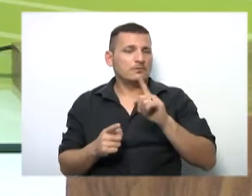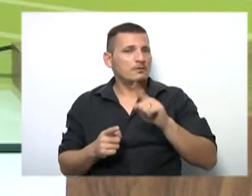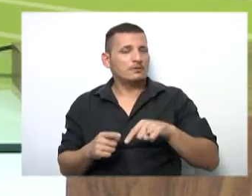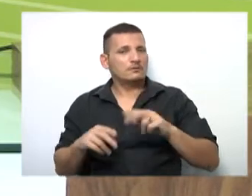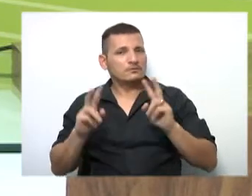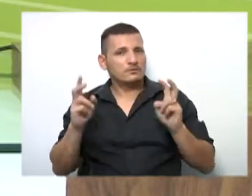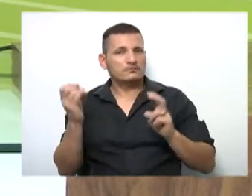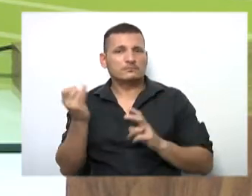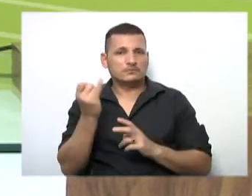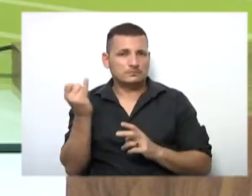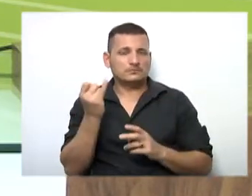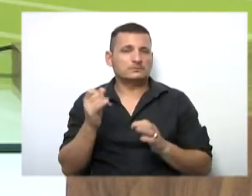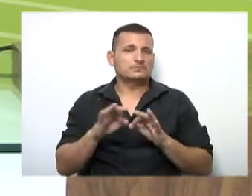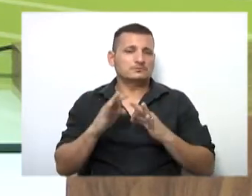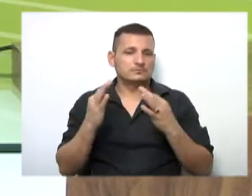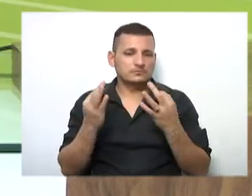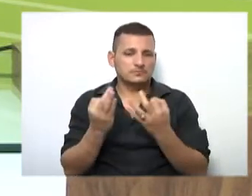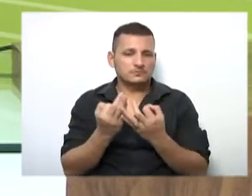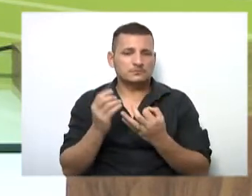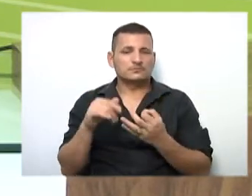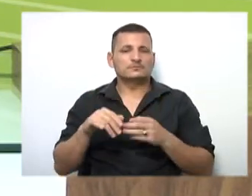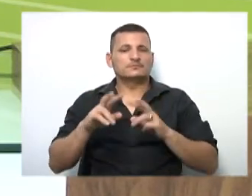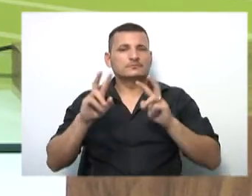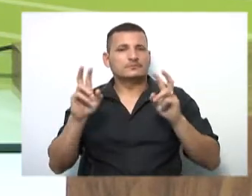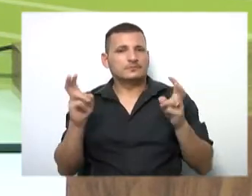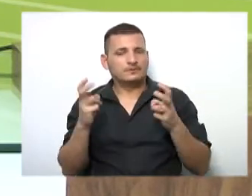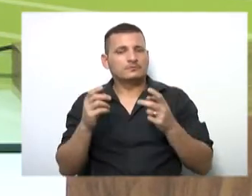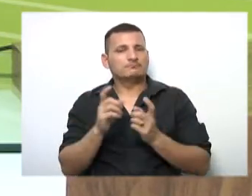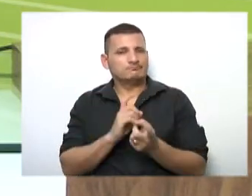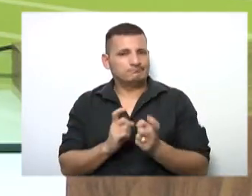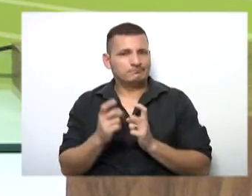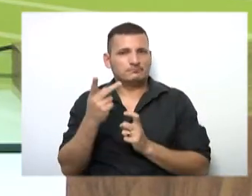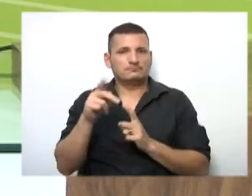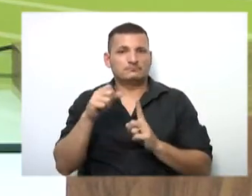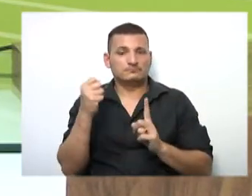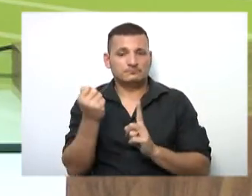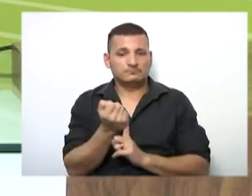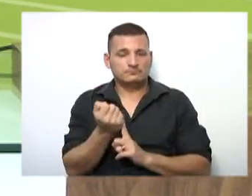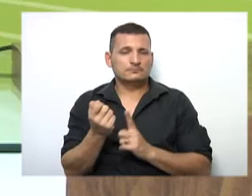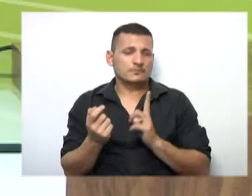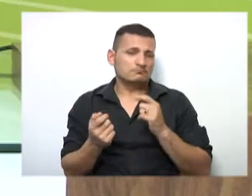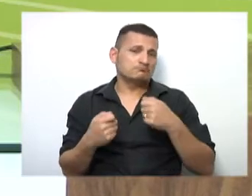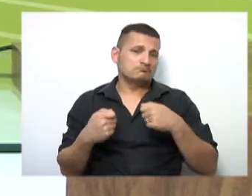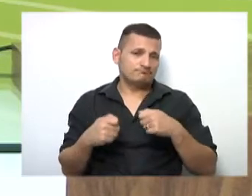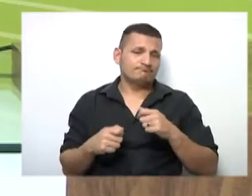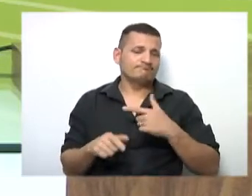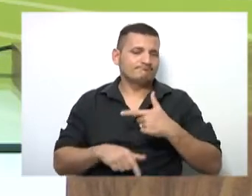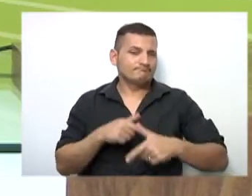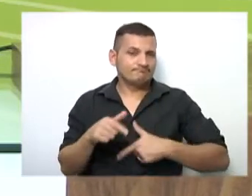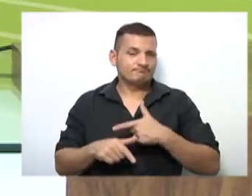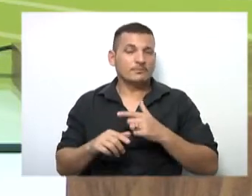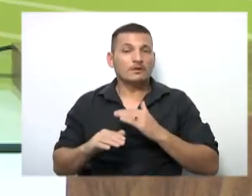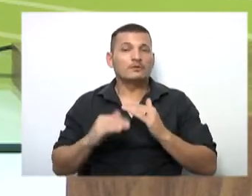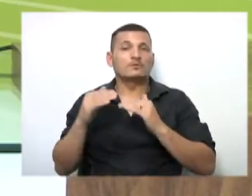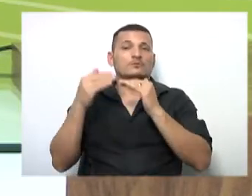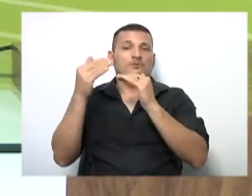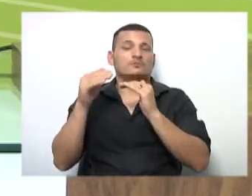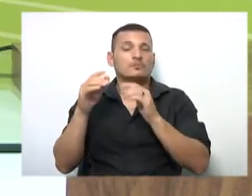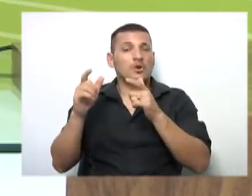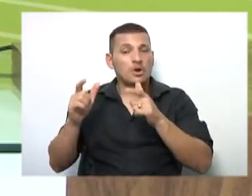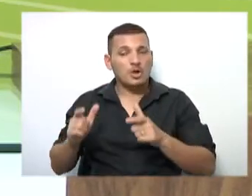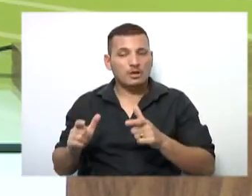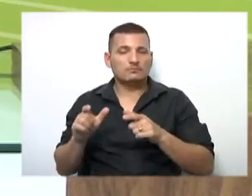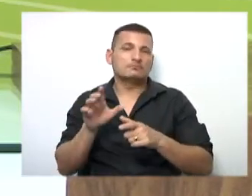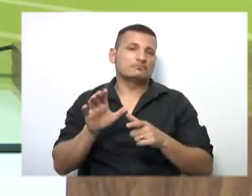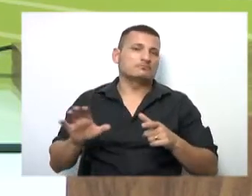importante para a família, esse é um tema discutido na sua sociedade, e ele tende a trabalhar muito pelo desenvolvimento local e regional,